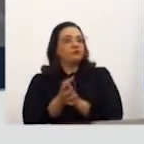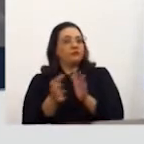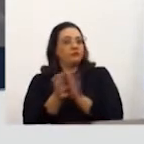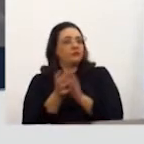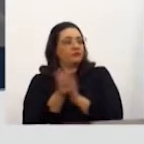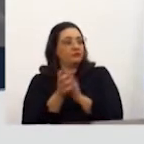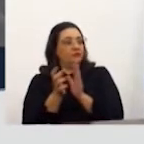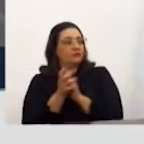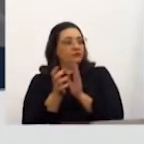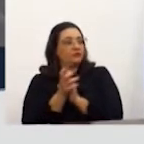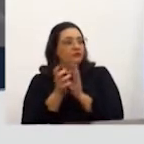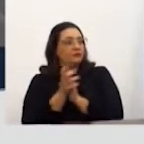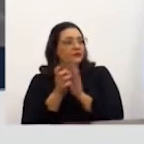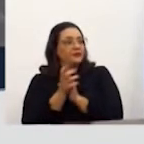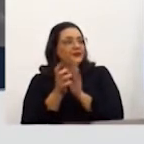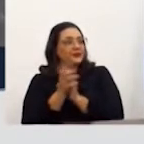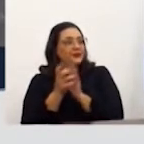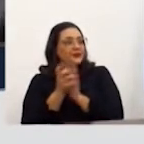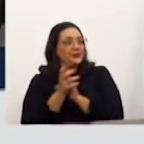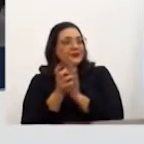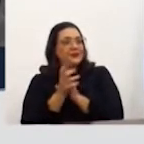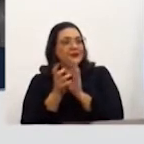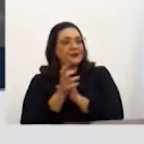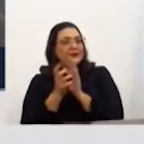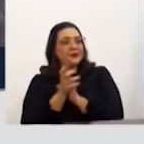Djalma Nogueira.